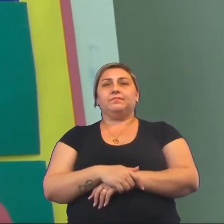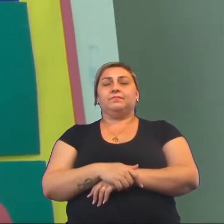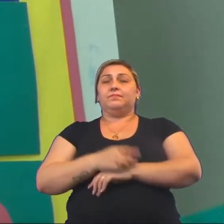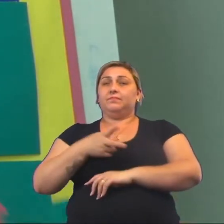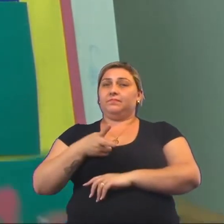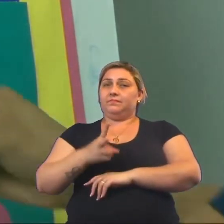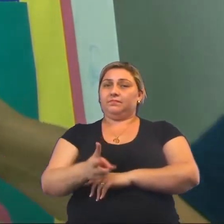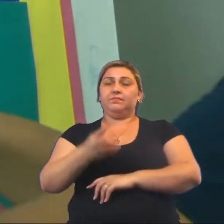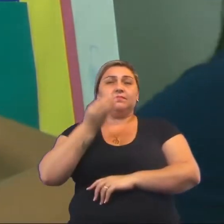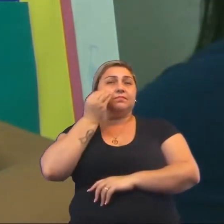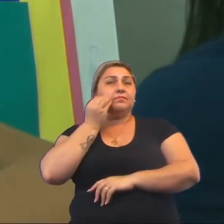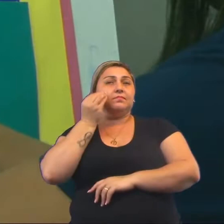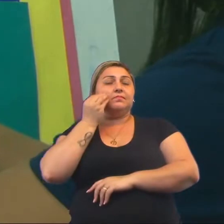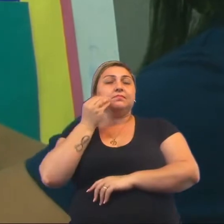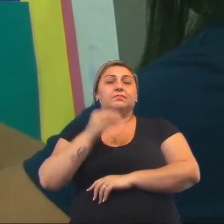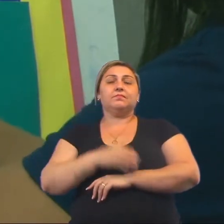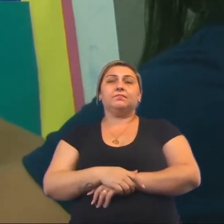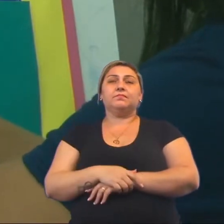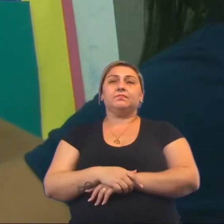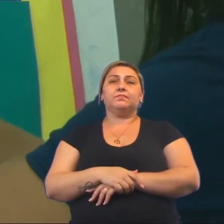Vamos continuar tentando.